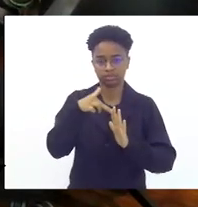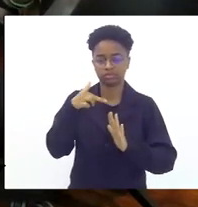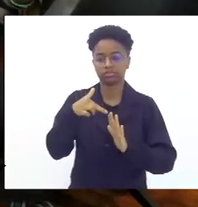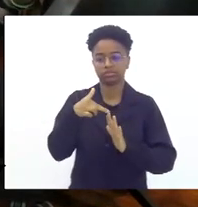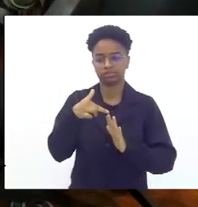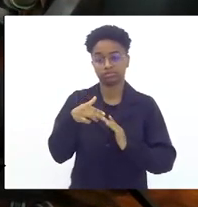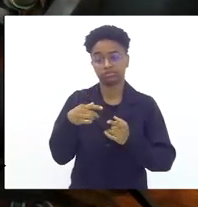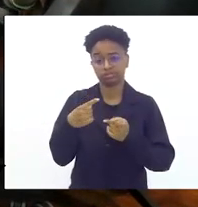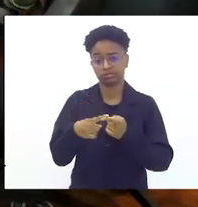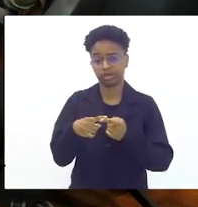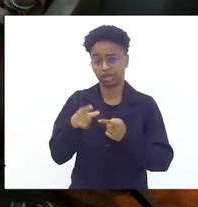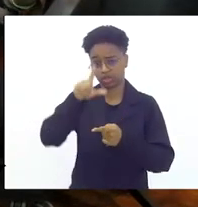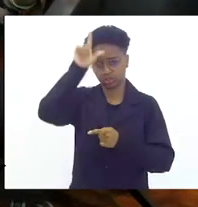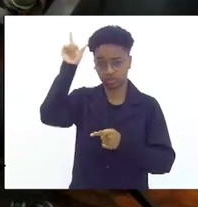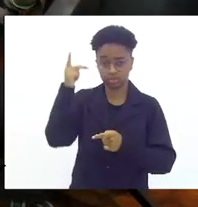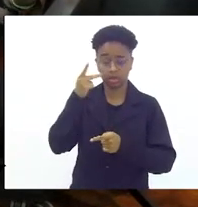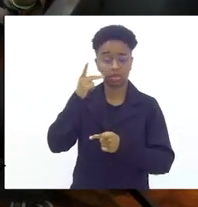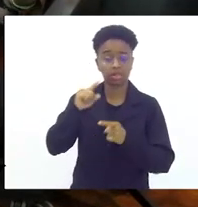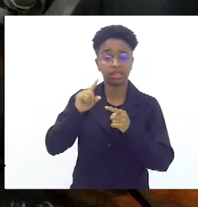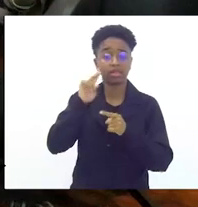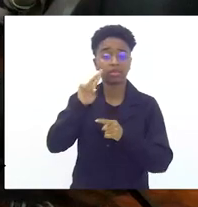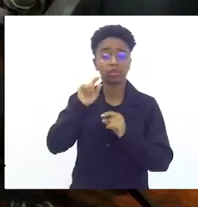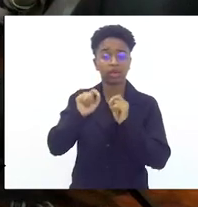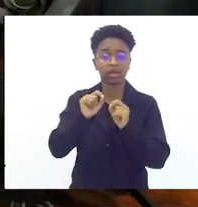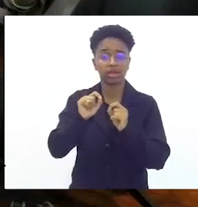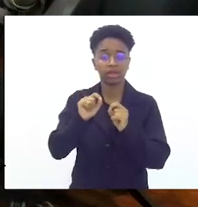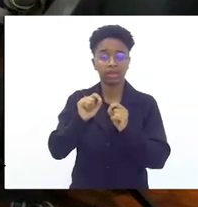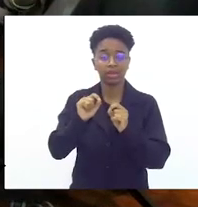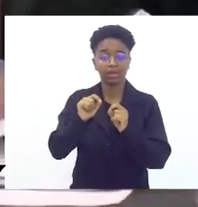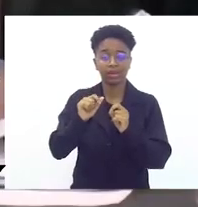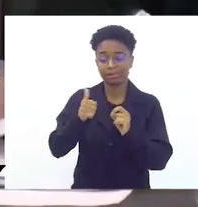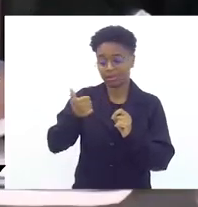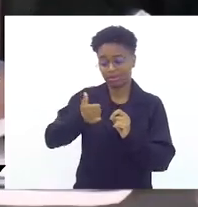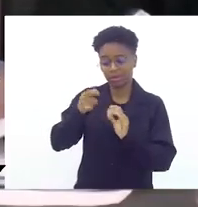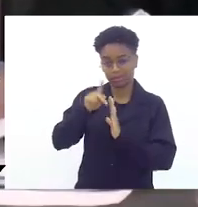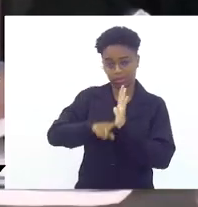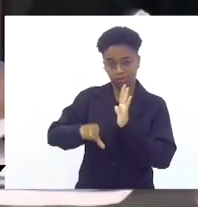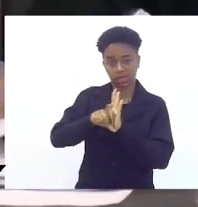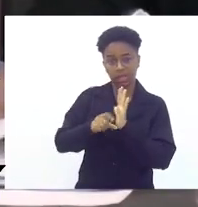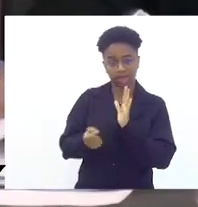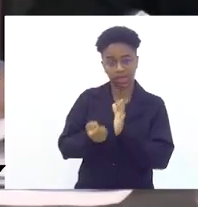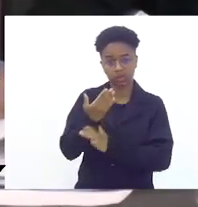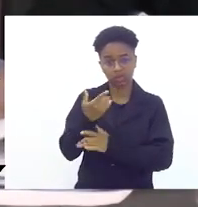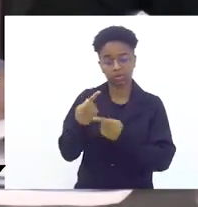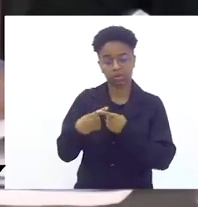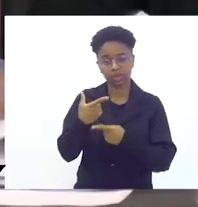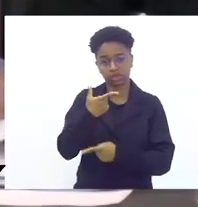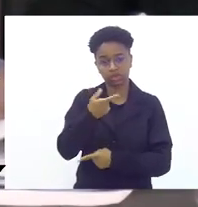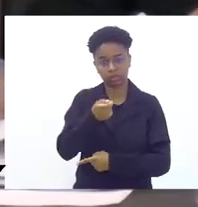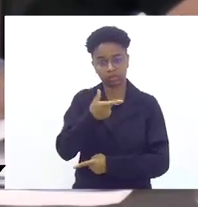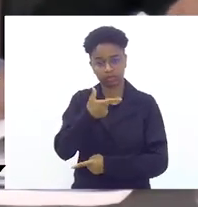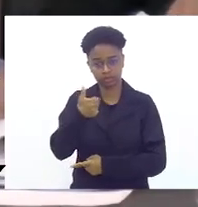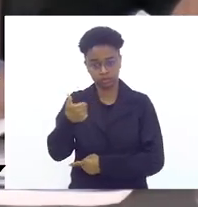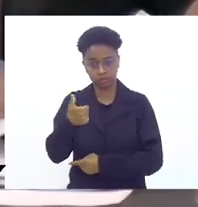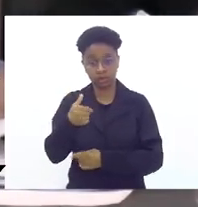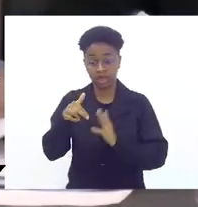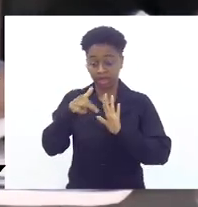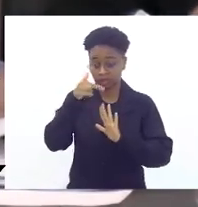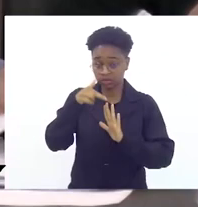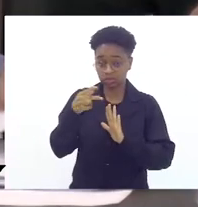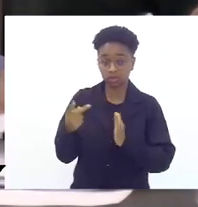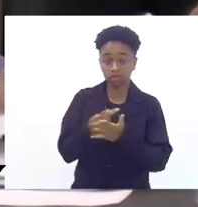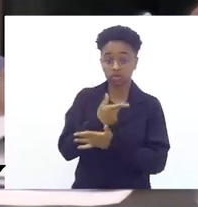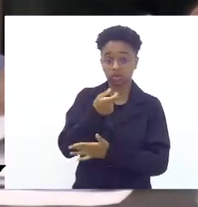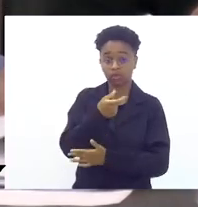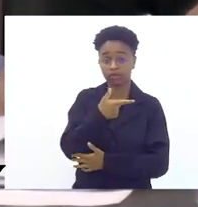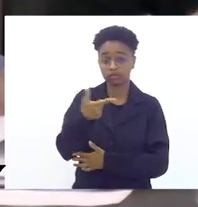posterior como lembrou Deputado Luiz Paulo é posterior nosso projeto nosso projeto é de 21 e a resolução é de